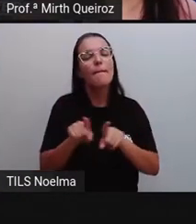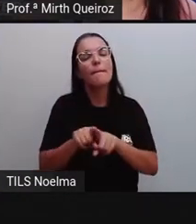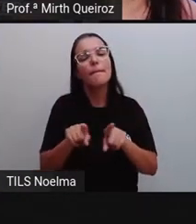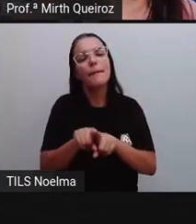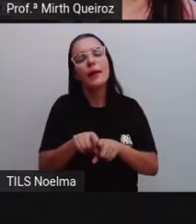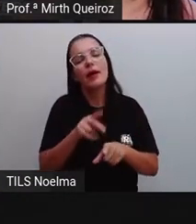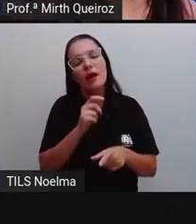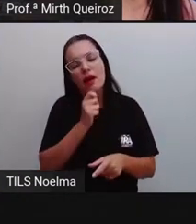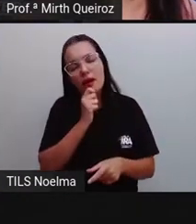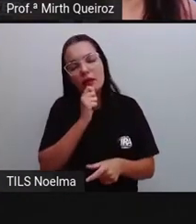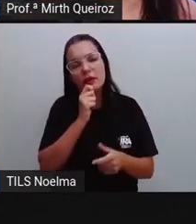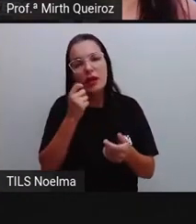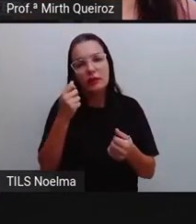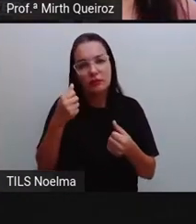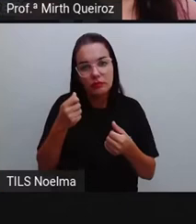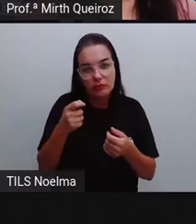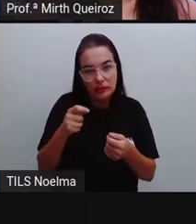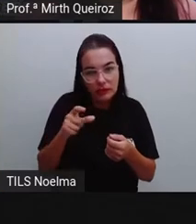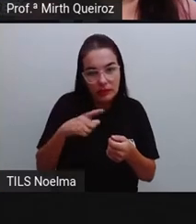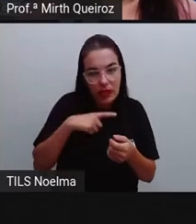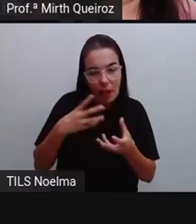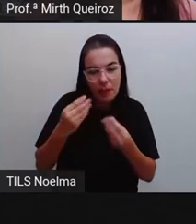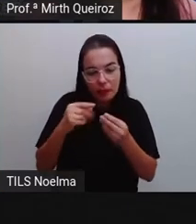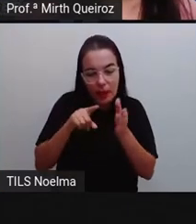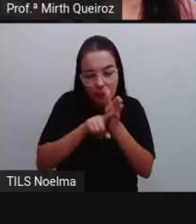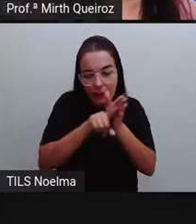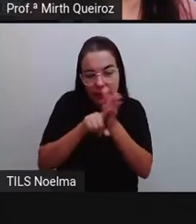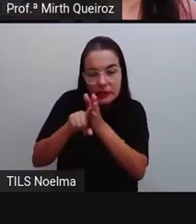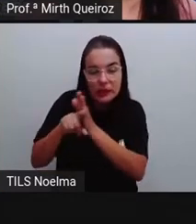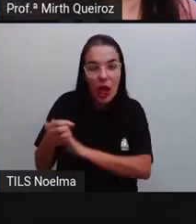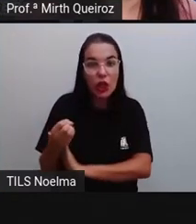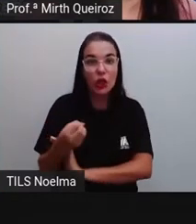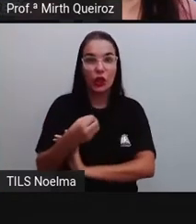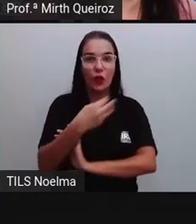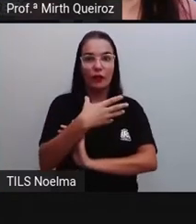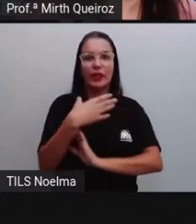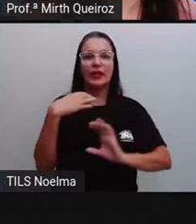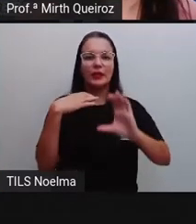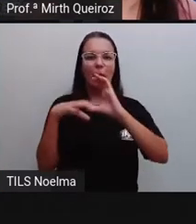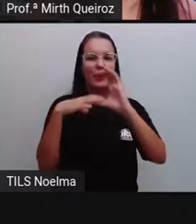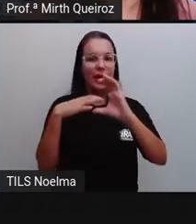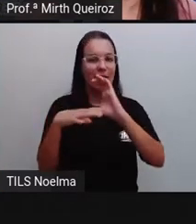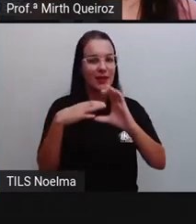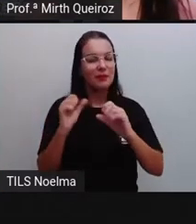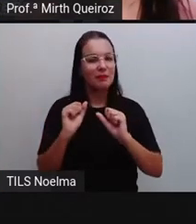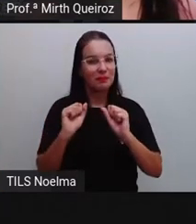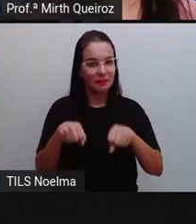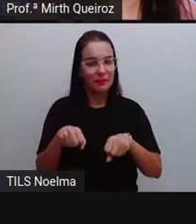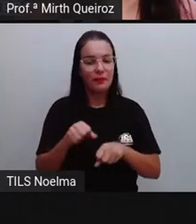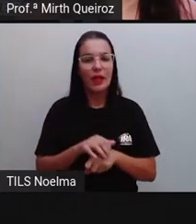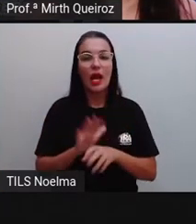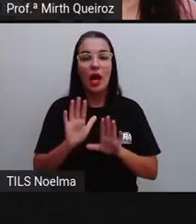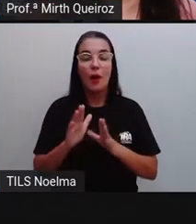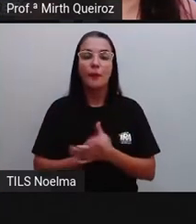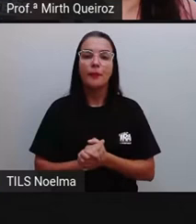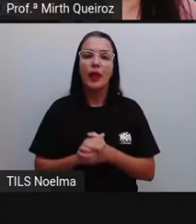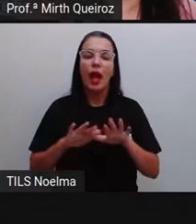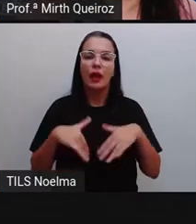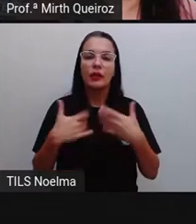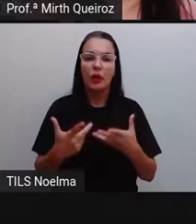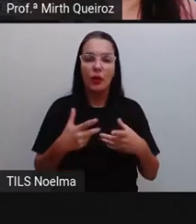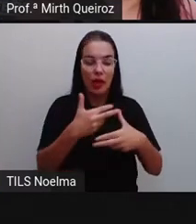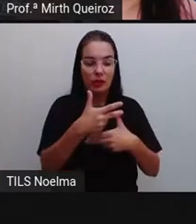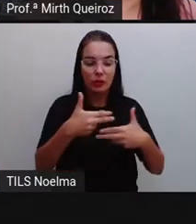para inovar outros meios aí de comunicação. Os meios de comunicação